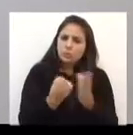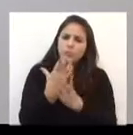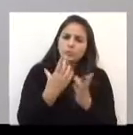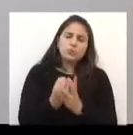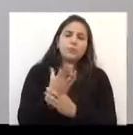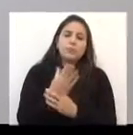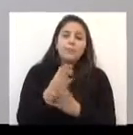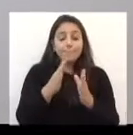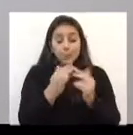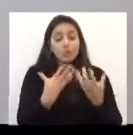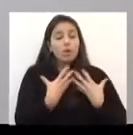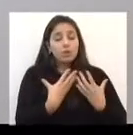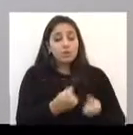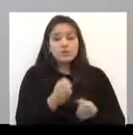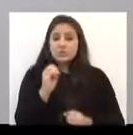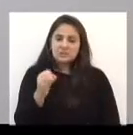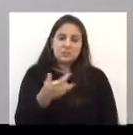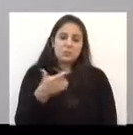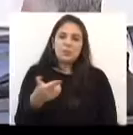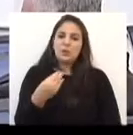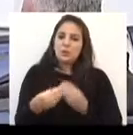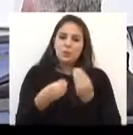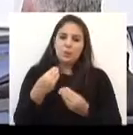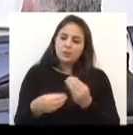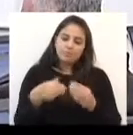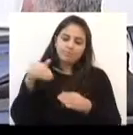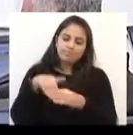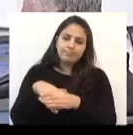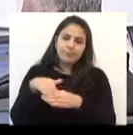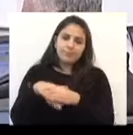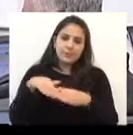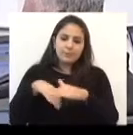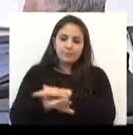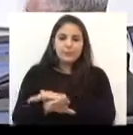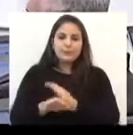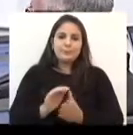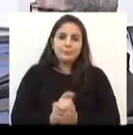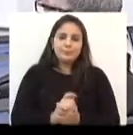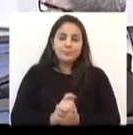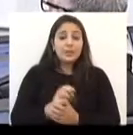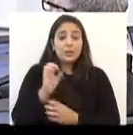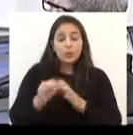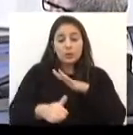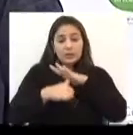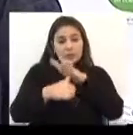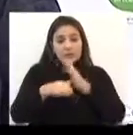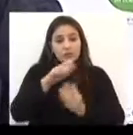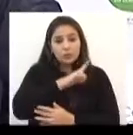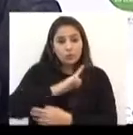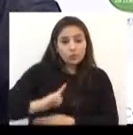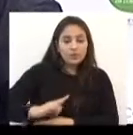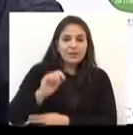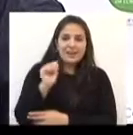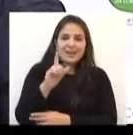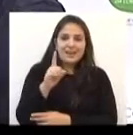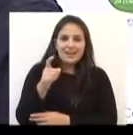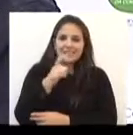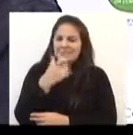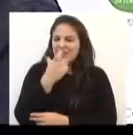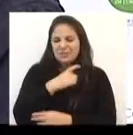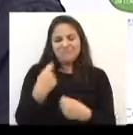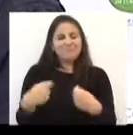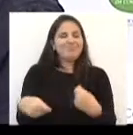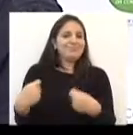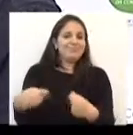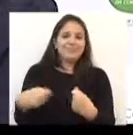Se não houver condição, eles serão indeferidos e arquivados. O líder do governo, vereador Alex Necker, considera